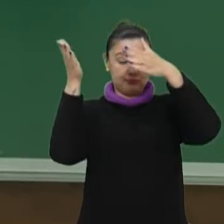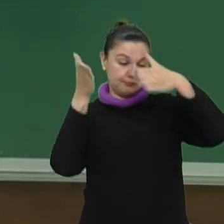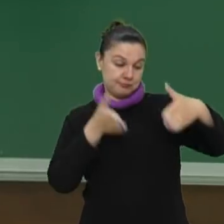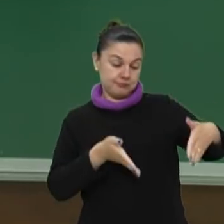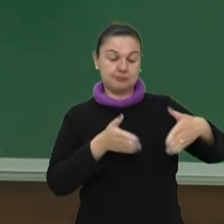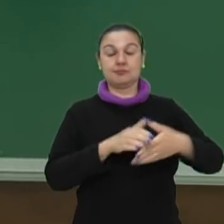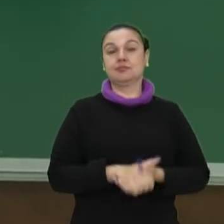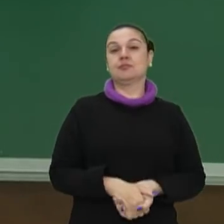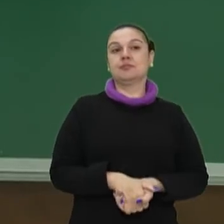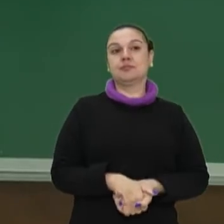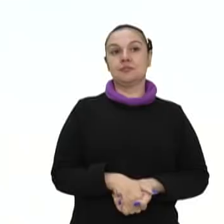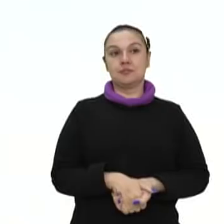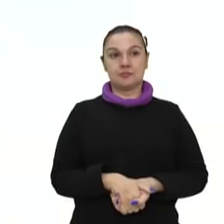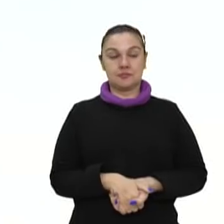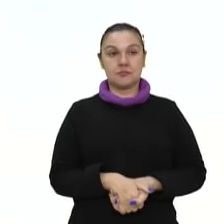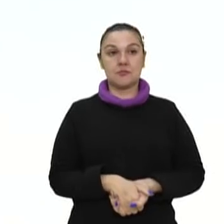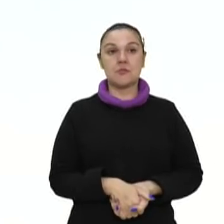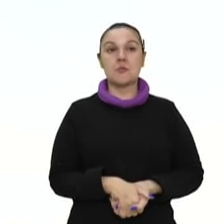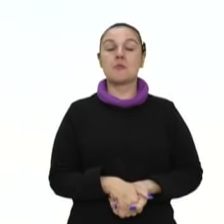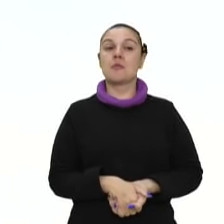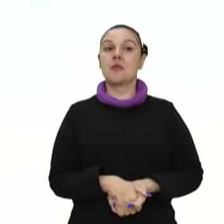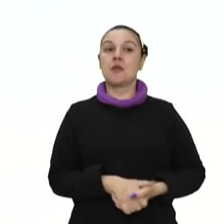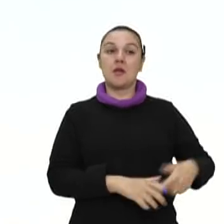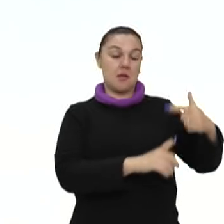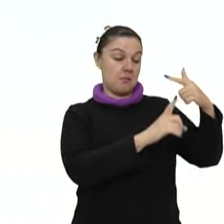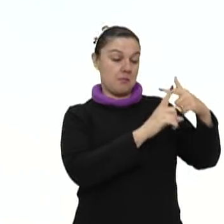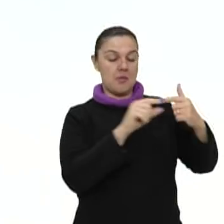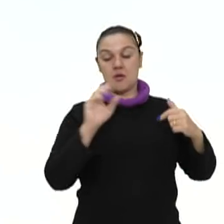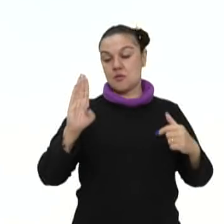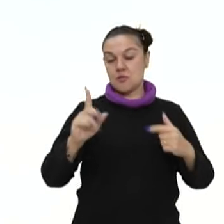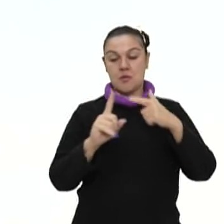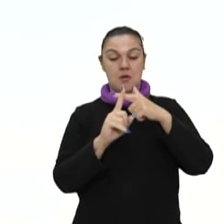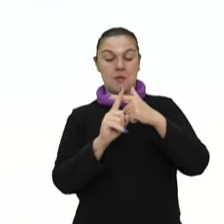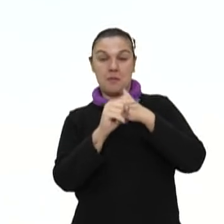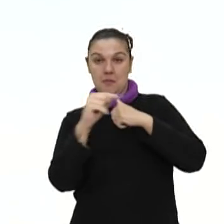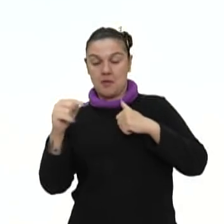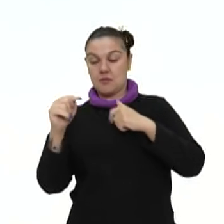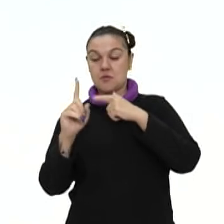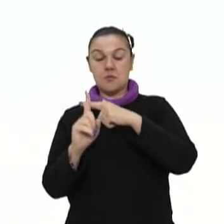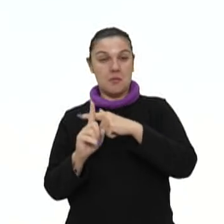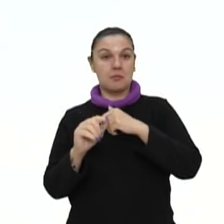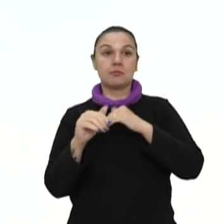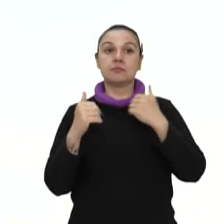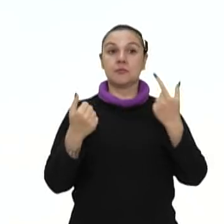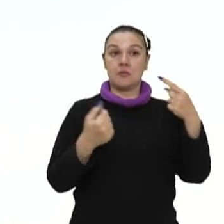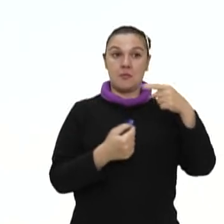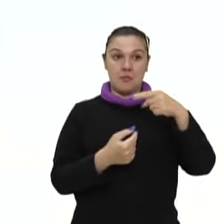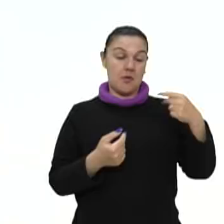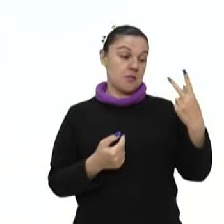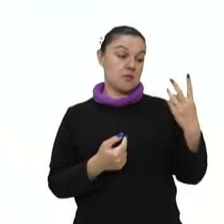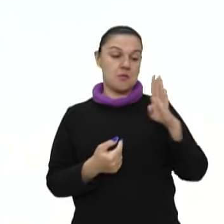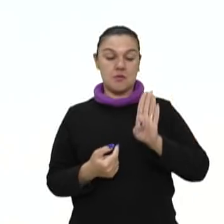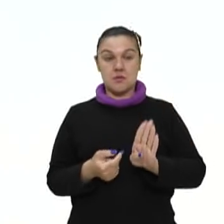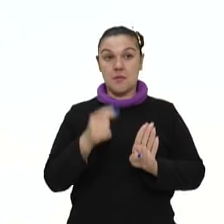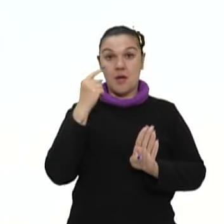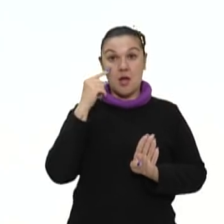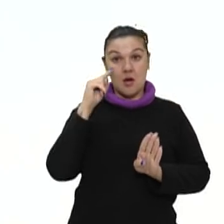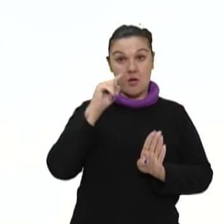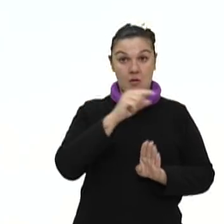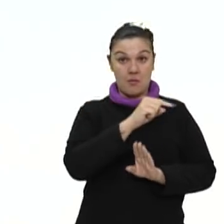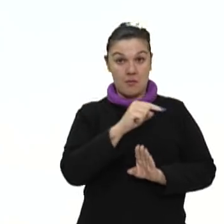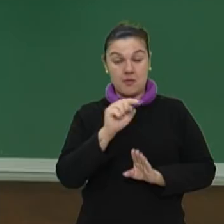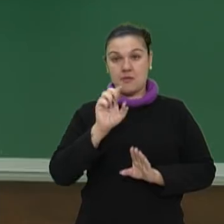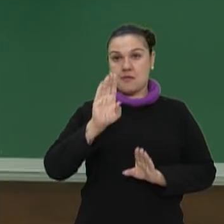anular com o outro. Então me sobra menos b, vai dar um total de menos 2b. Lembre-se, menos